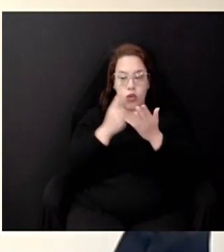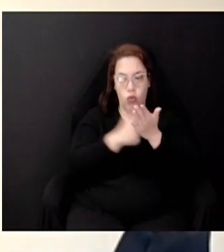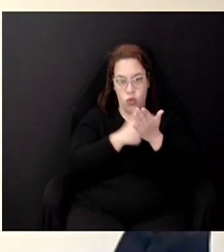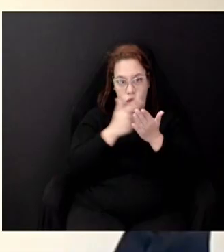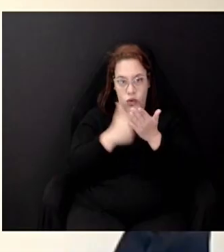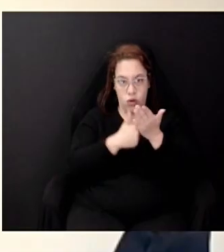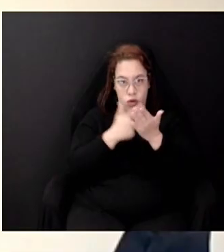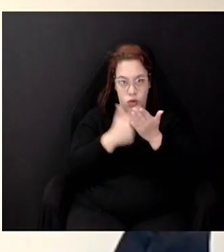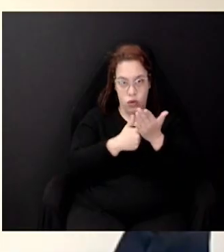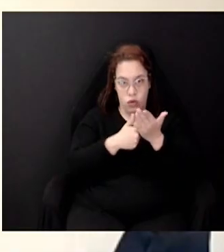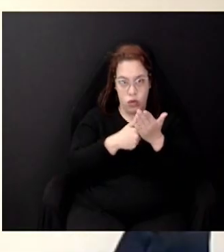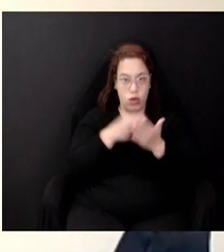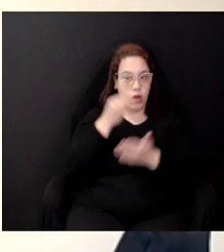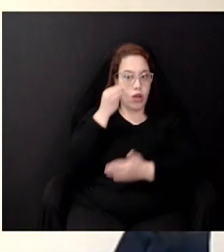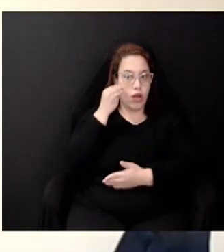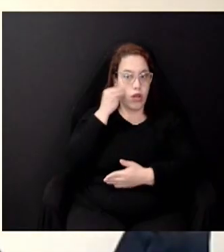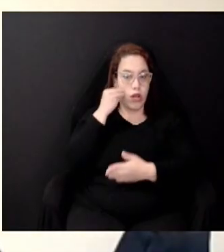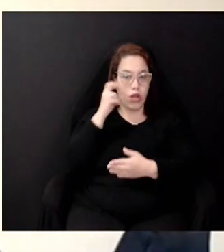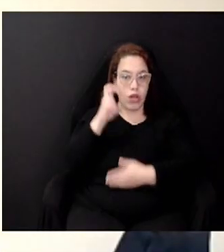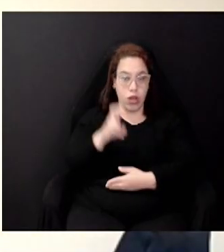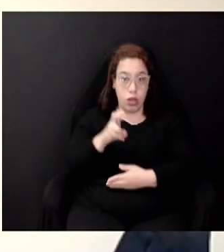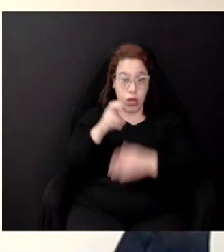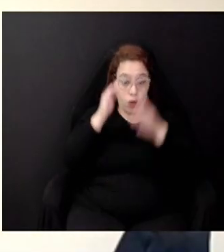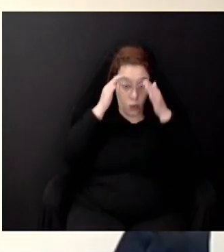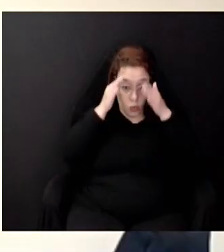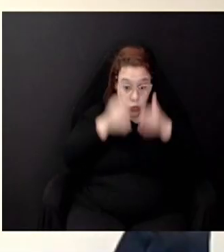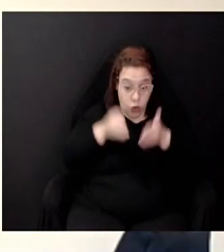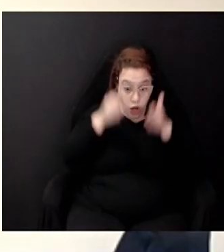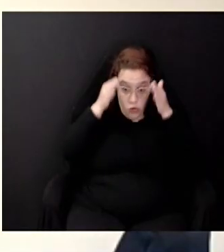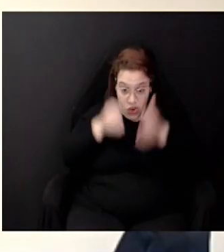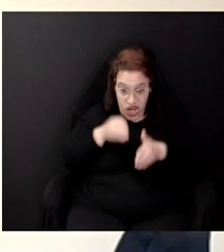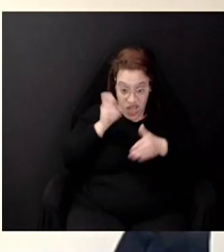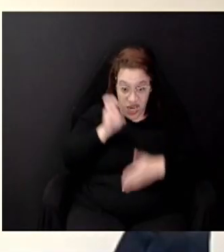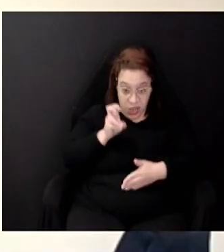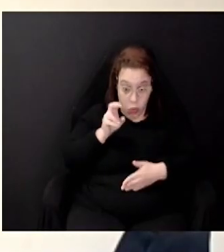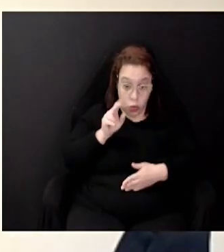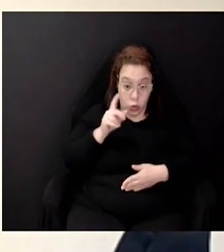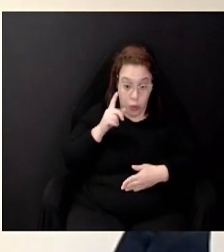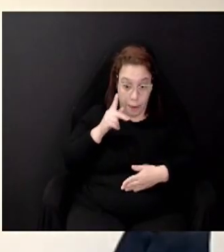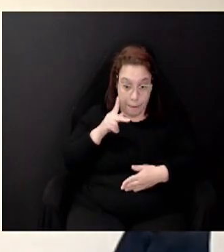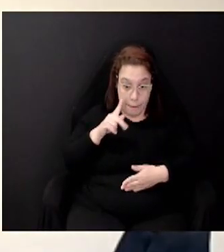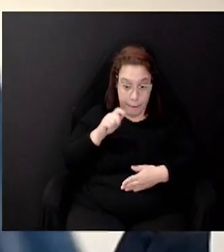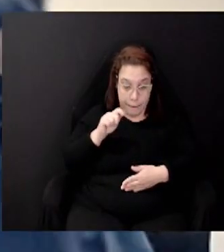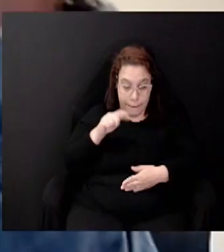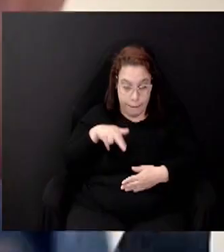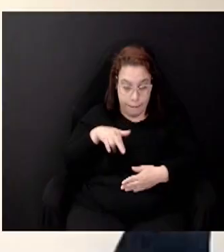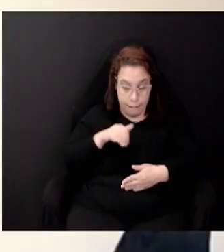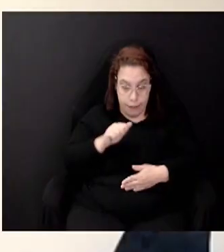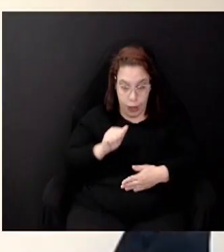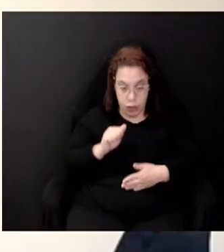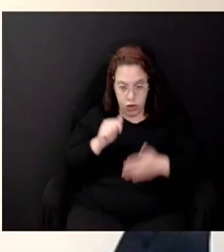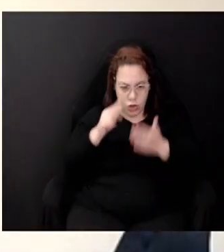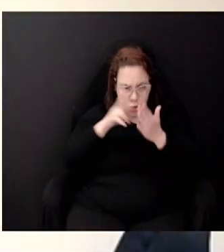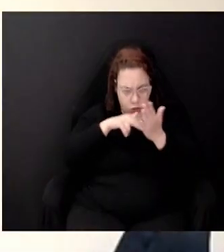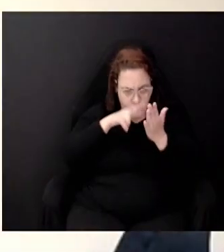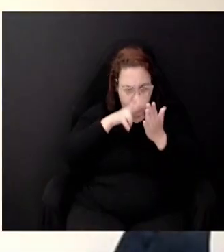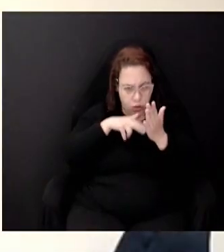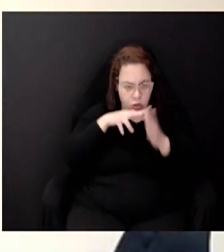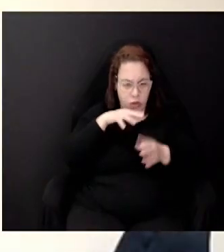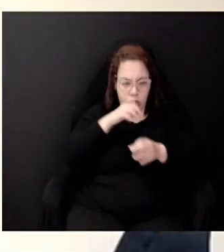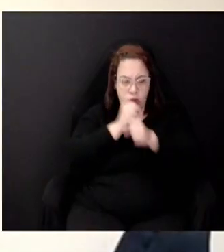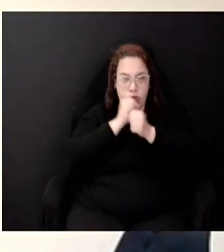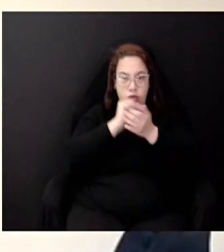tentar me concentrar nessas 5 páginas. Então, além da leitura, pode complementar com outras